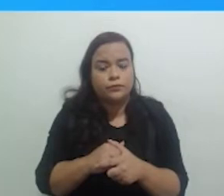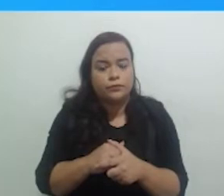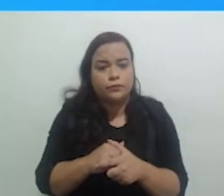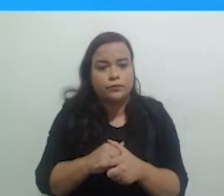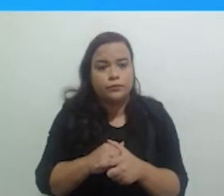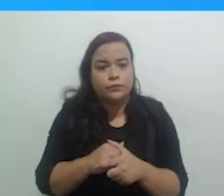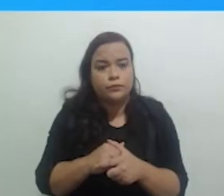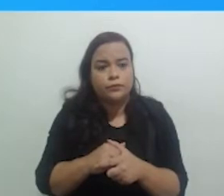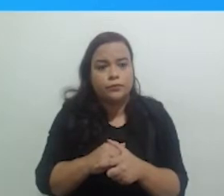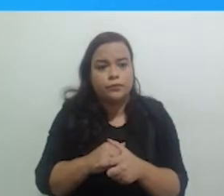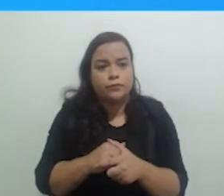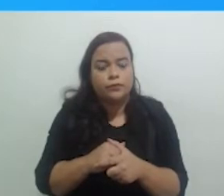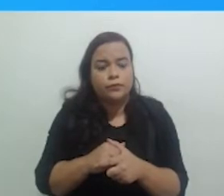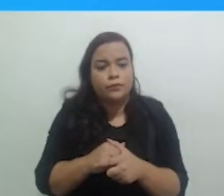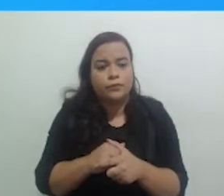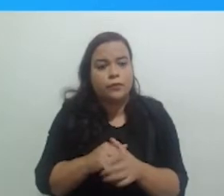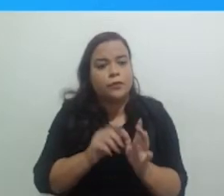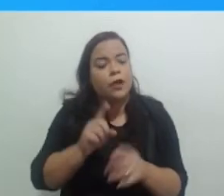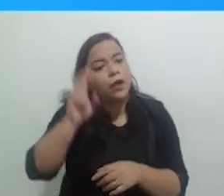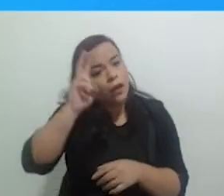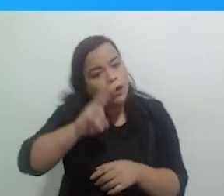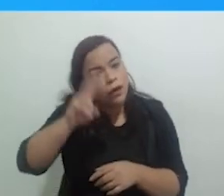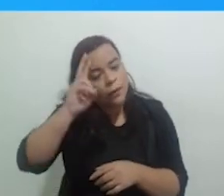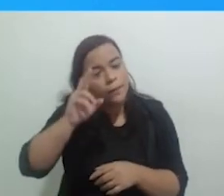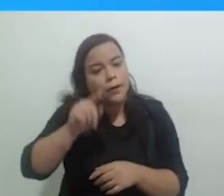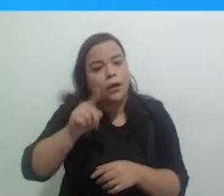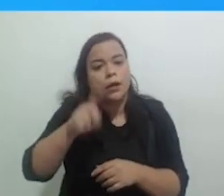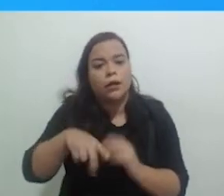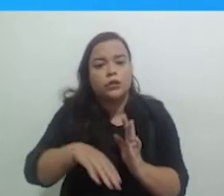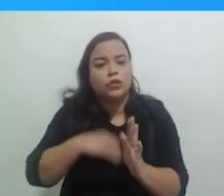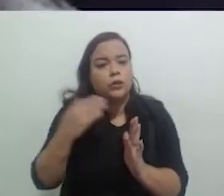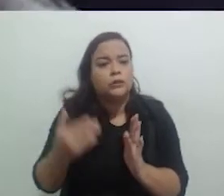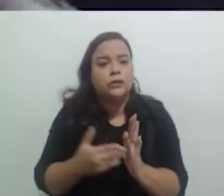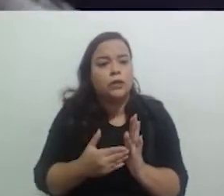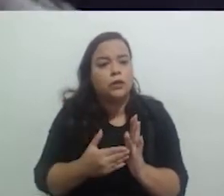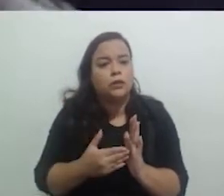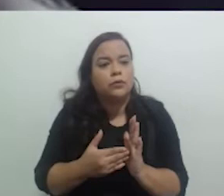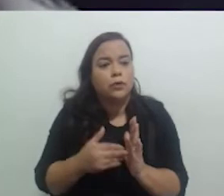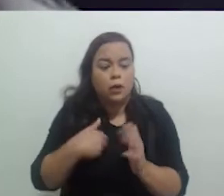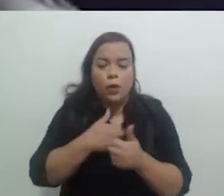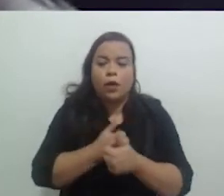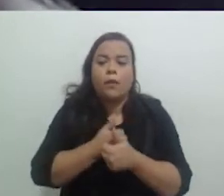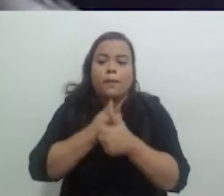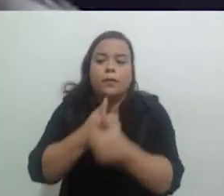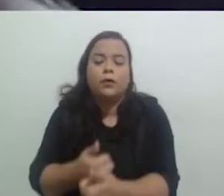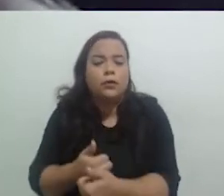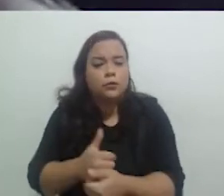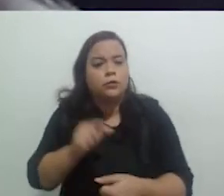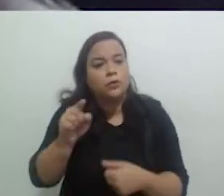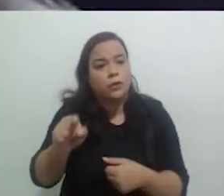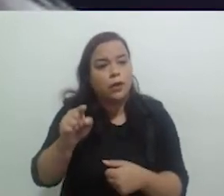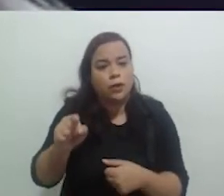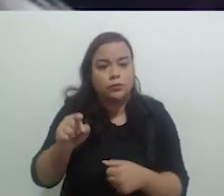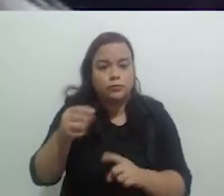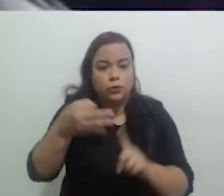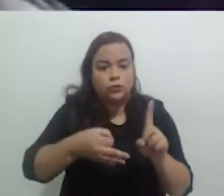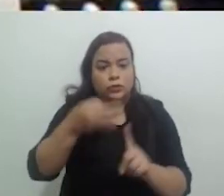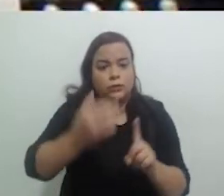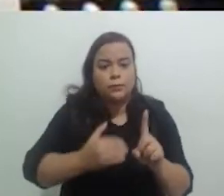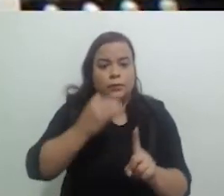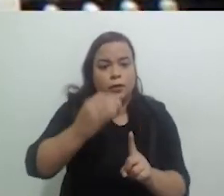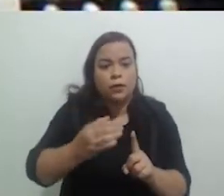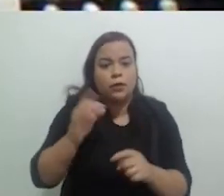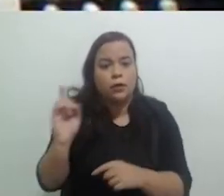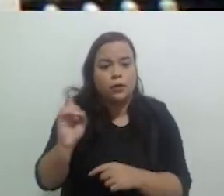Eu acompanhei o voto, a posição tomada pelo desembargador Cláudio Santos. Então, total, procedência